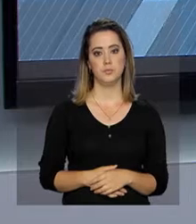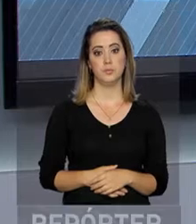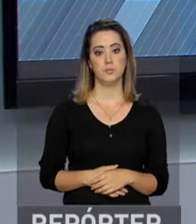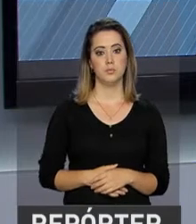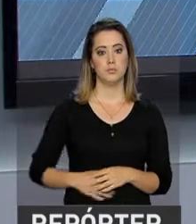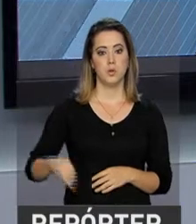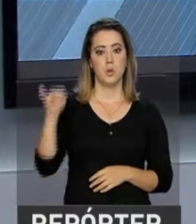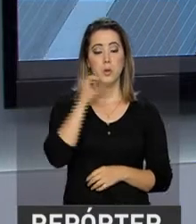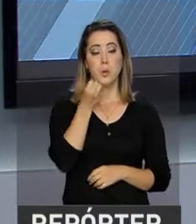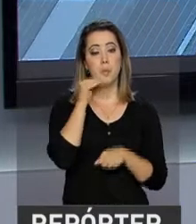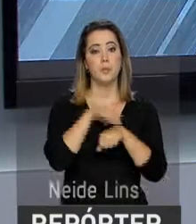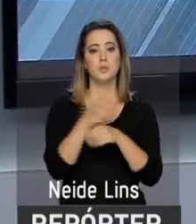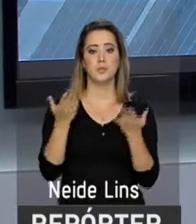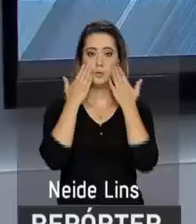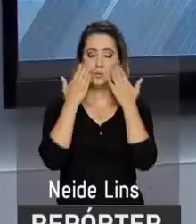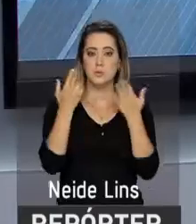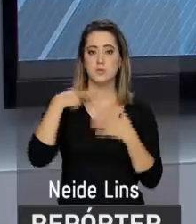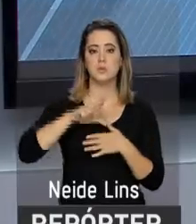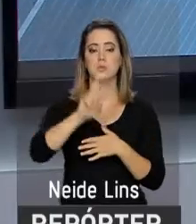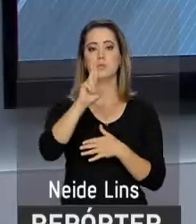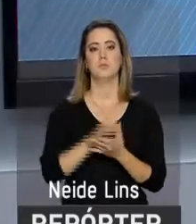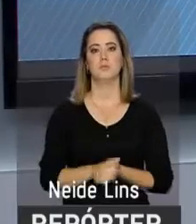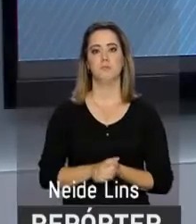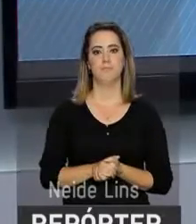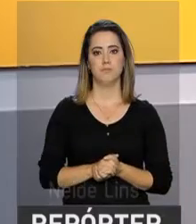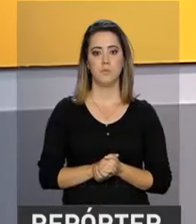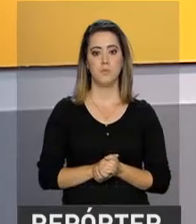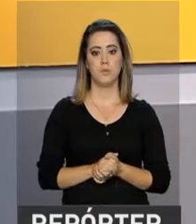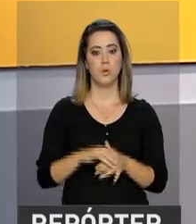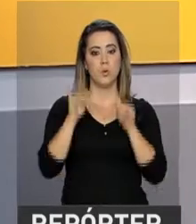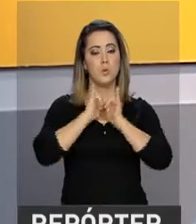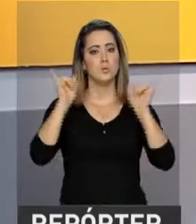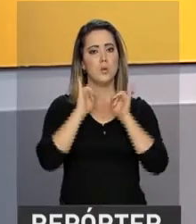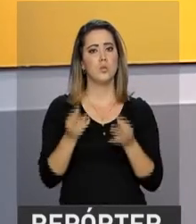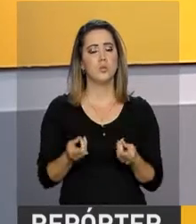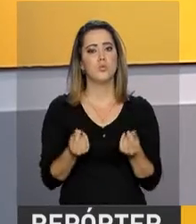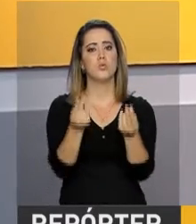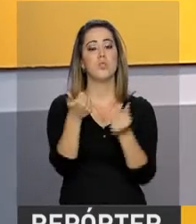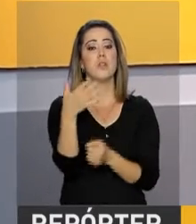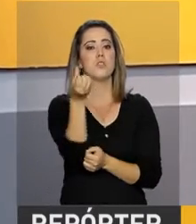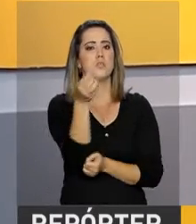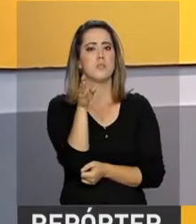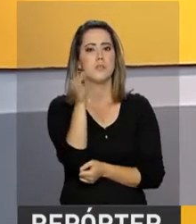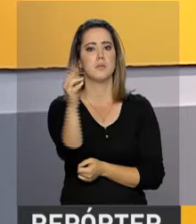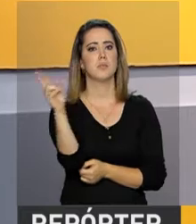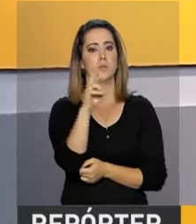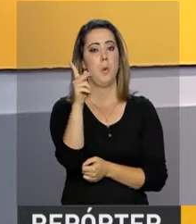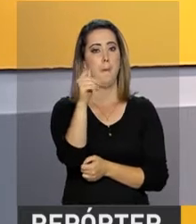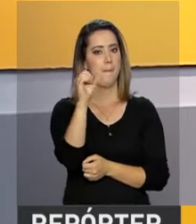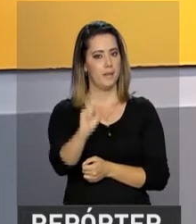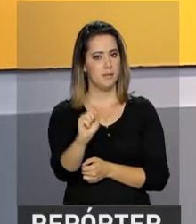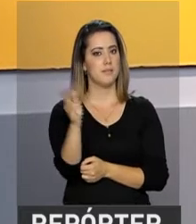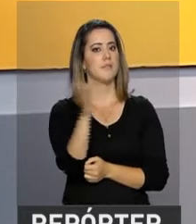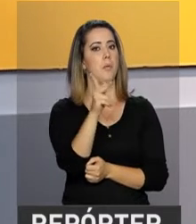olá boa noite no ar mais uma edição do repórter nbr o anúncio da liberação de 16 bilhões de reais do